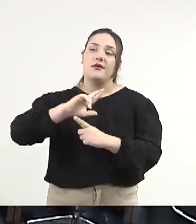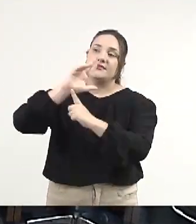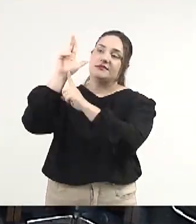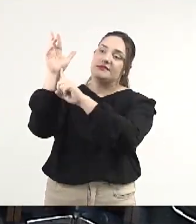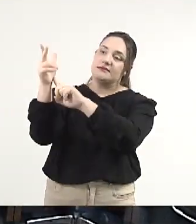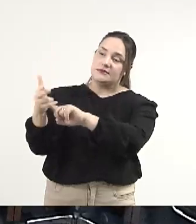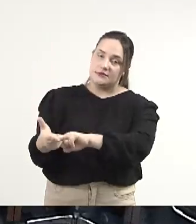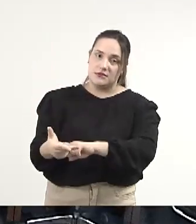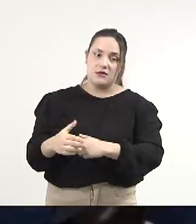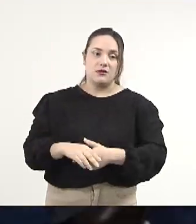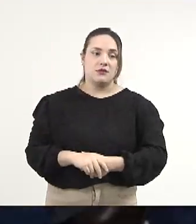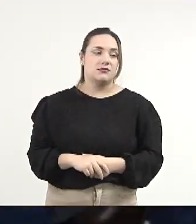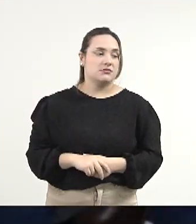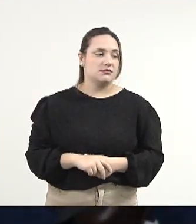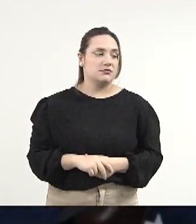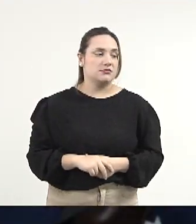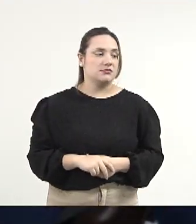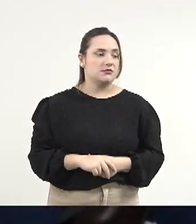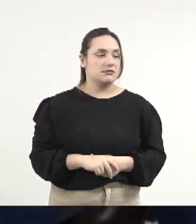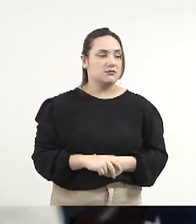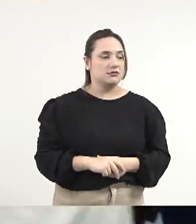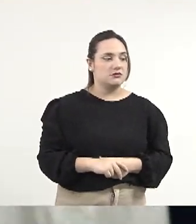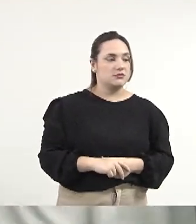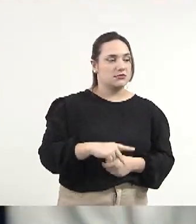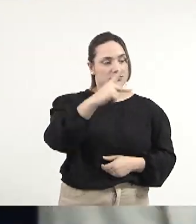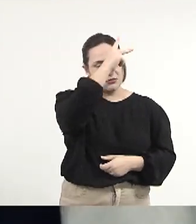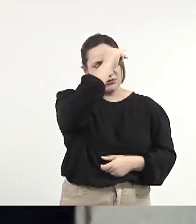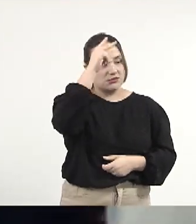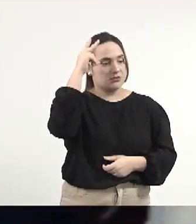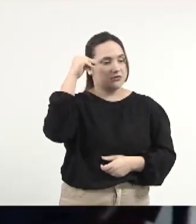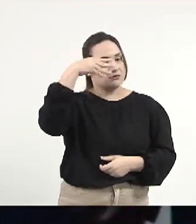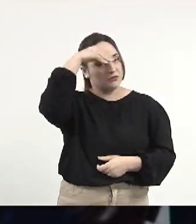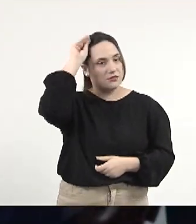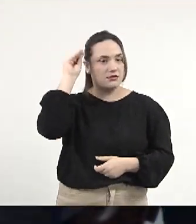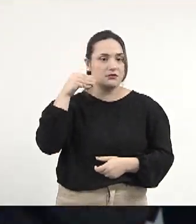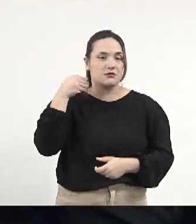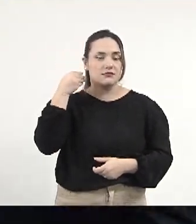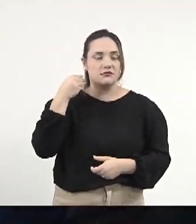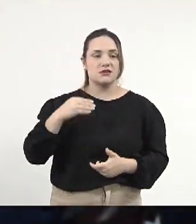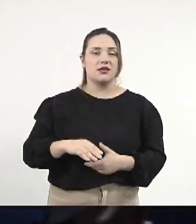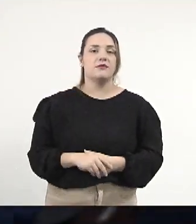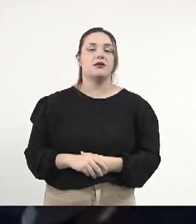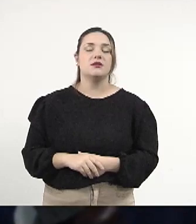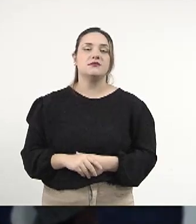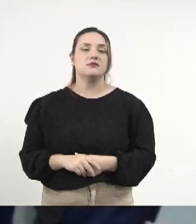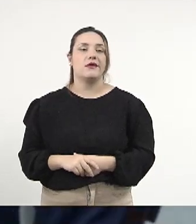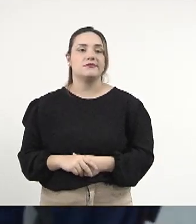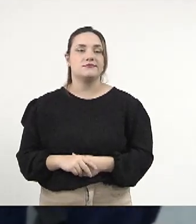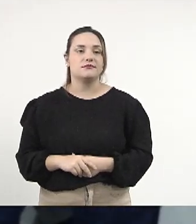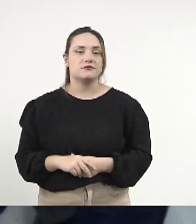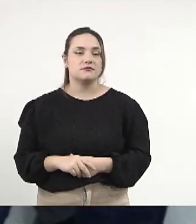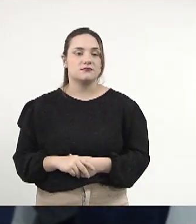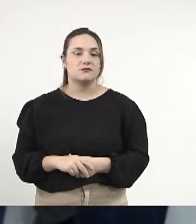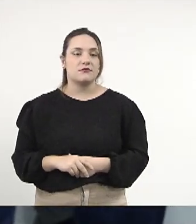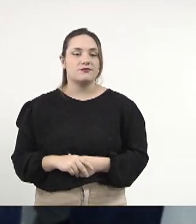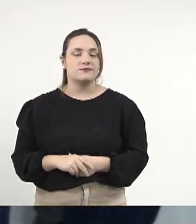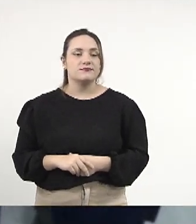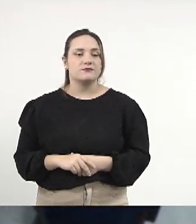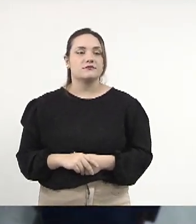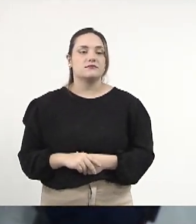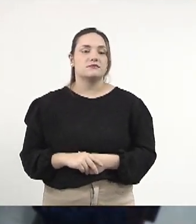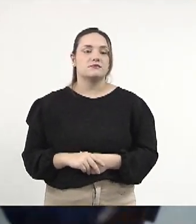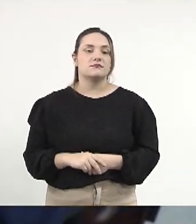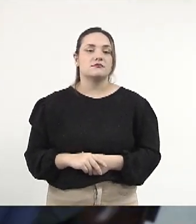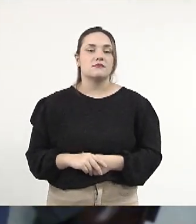segmentos. A prefeita Adriane Lopes, nesta gestão, fez com que esse segmento fosse muito